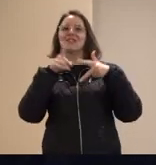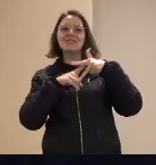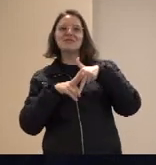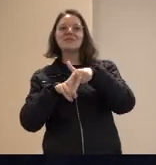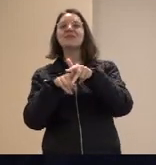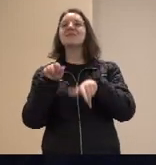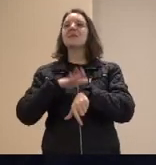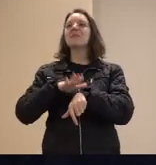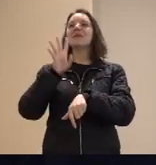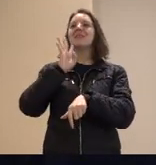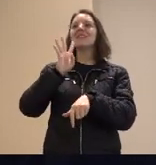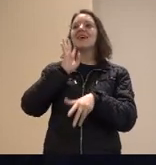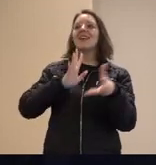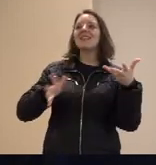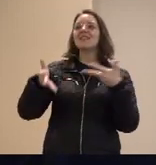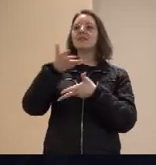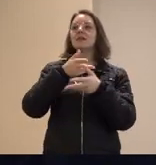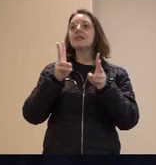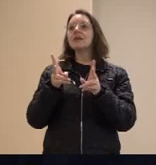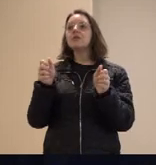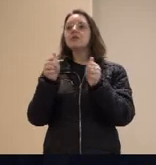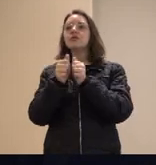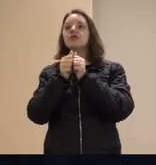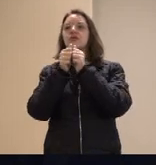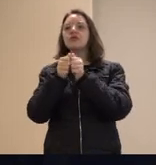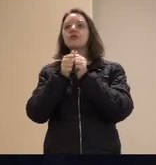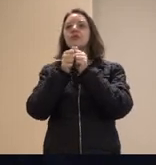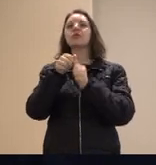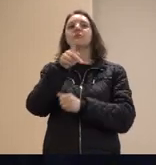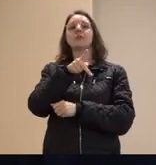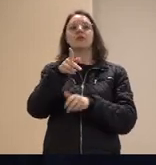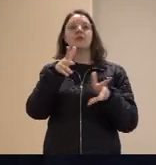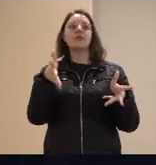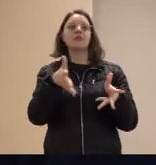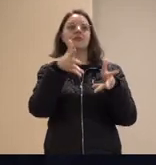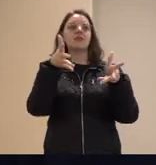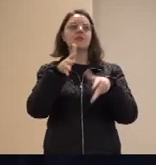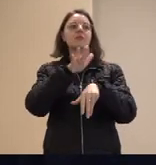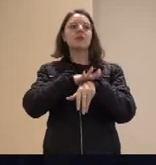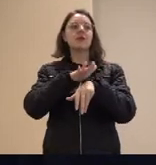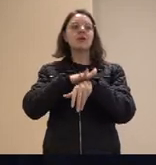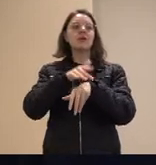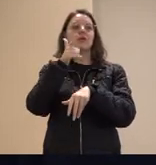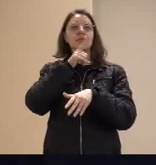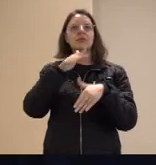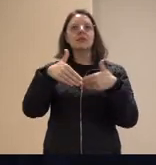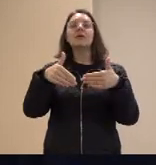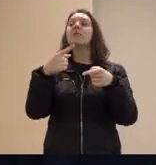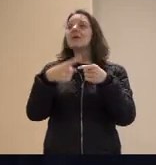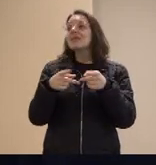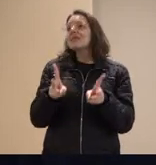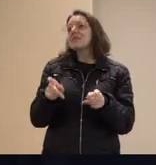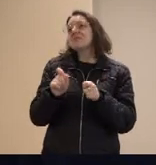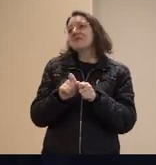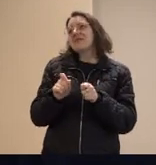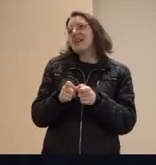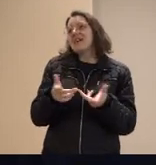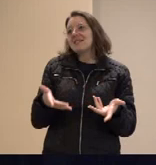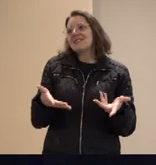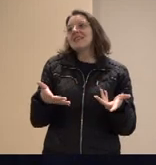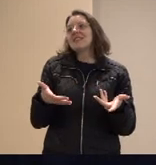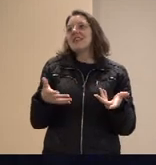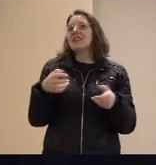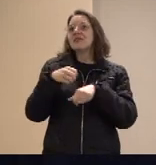com eles e que a gente sempre está junto com elas e incentivando para que isso aconteça, para que a gente sempre faça, né? Então, são algumas coisas que eu